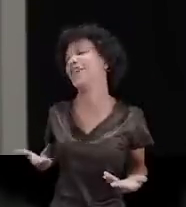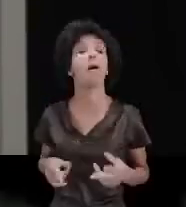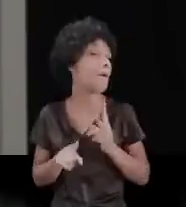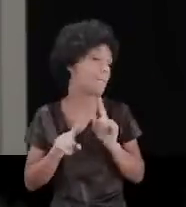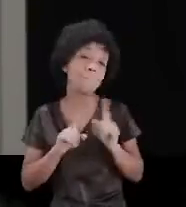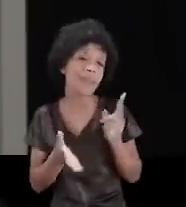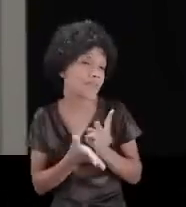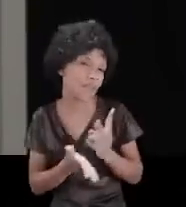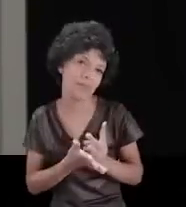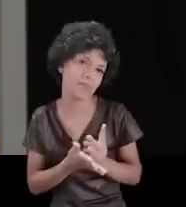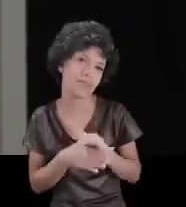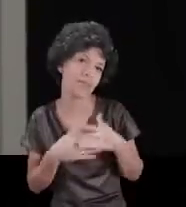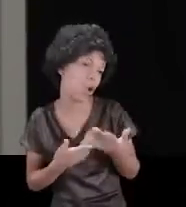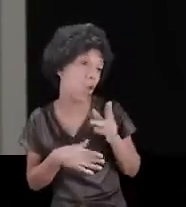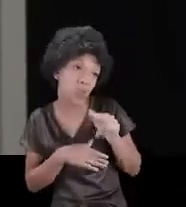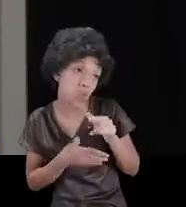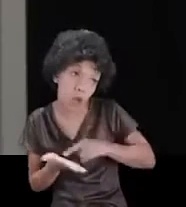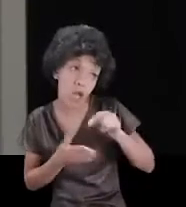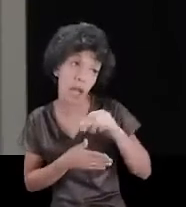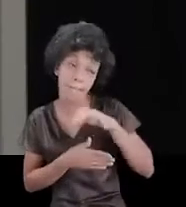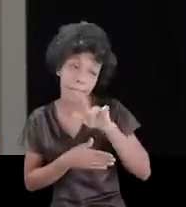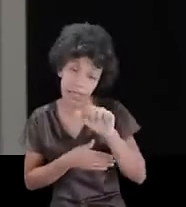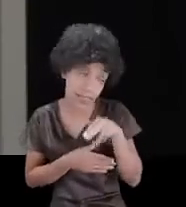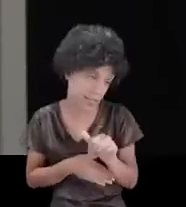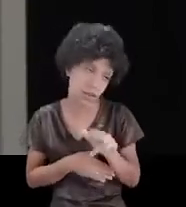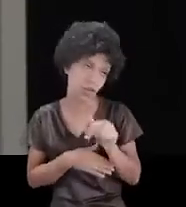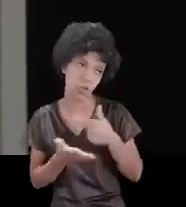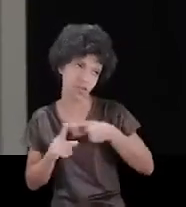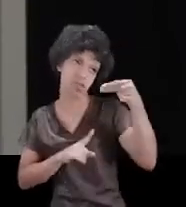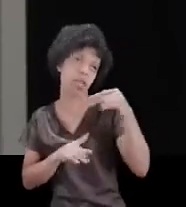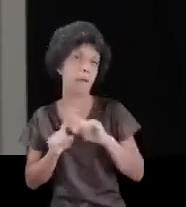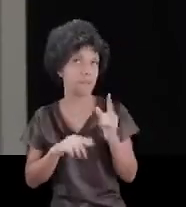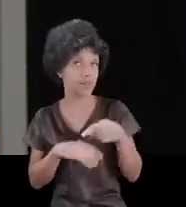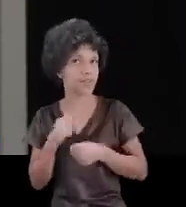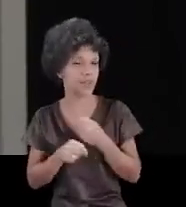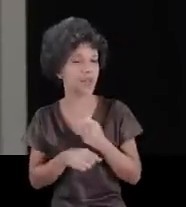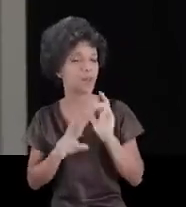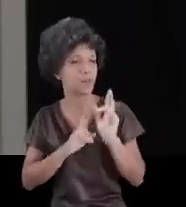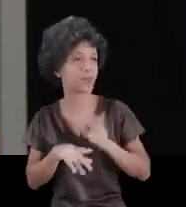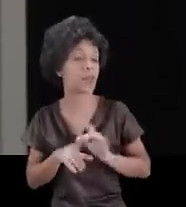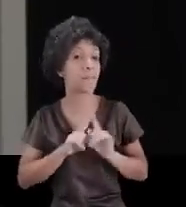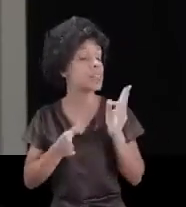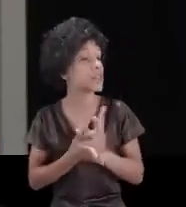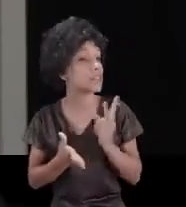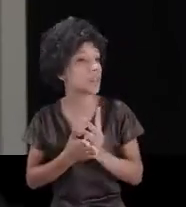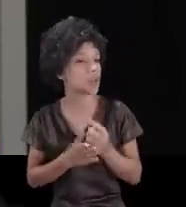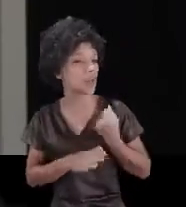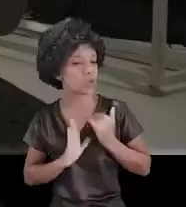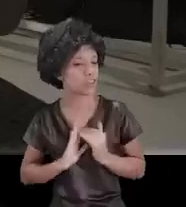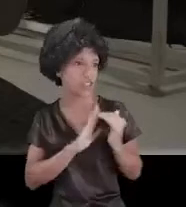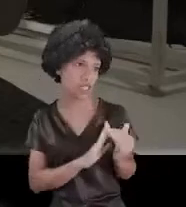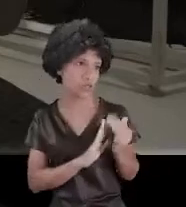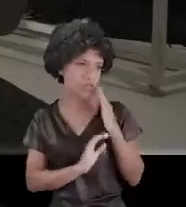assim quando eu não ganho a cena né que eu não ganhei ainda mas vai ser esse ano ainda é sempre o número do lado é sempre um número vizinho ai